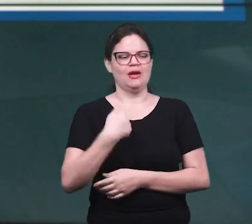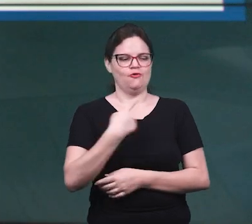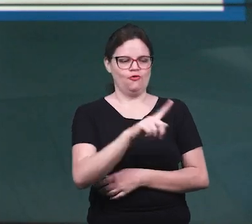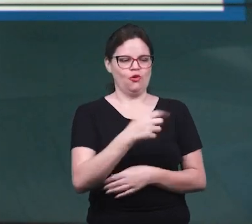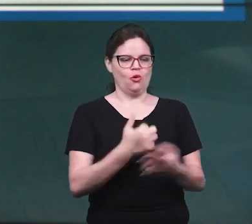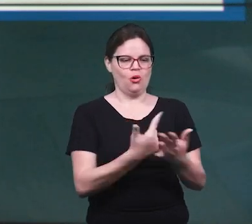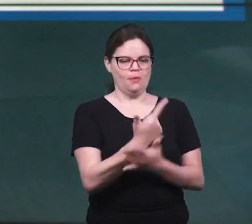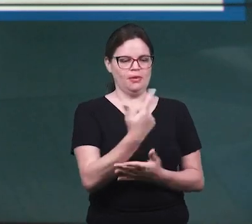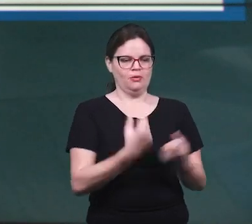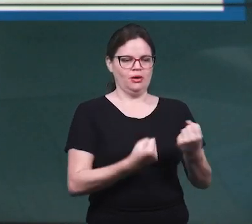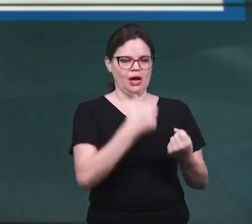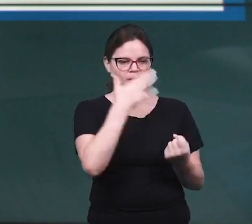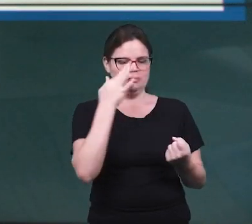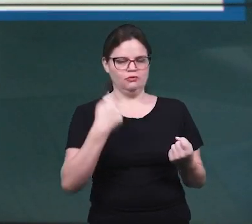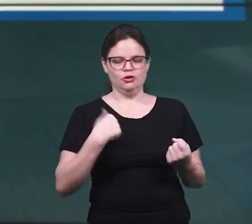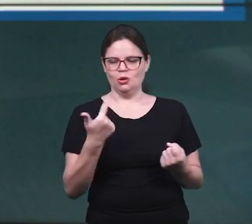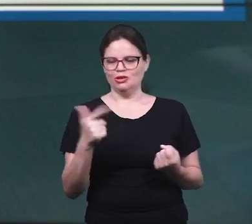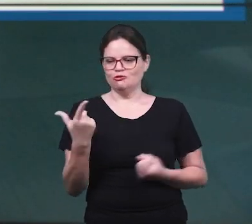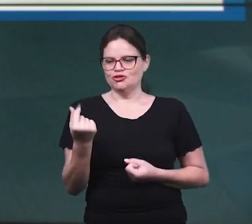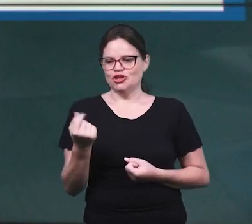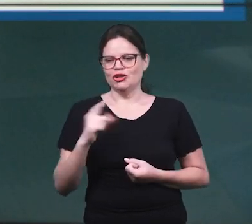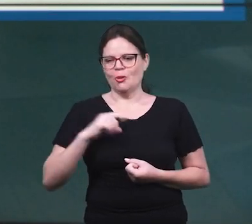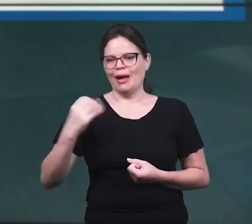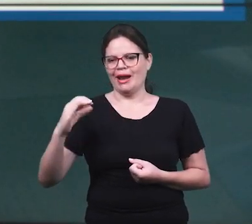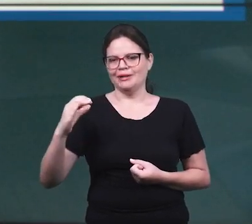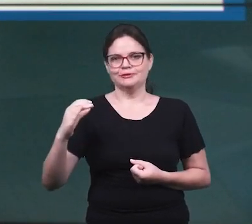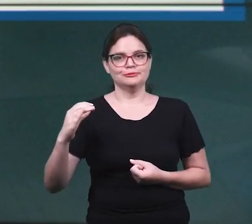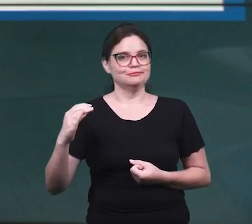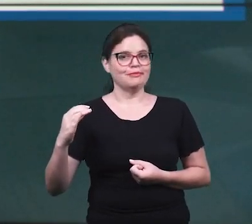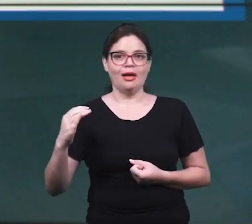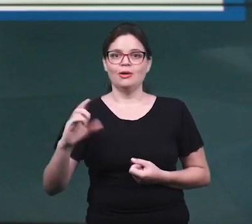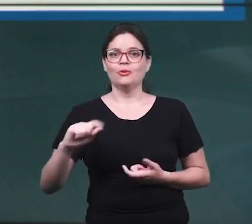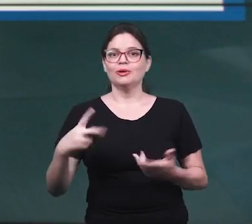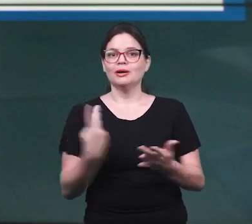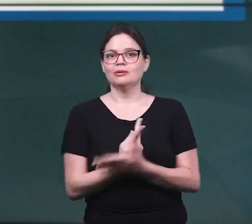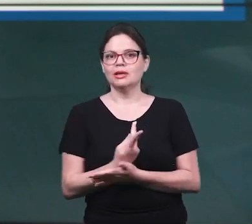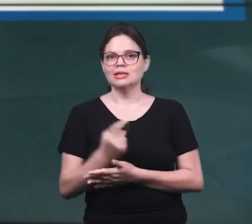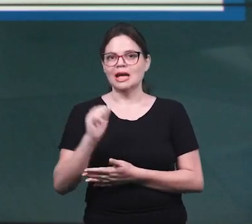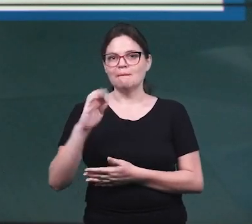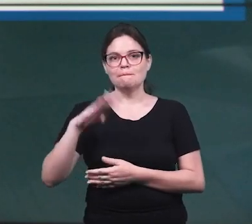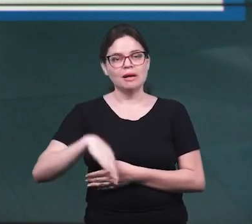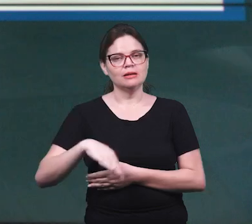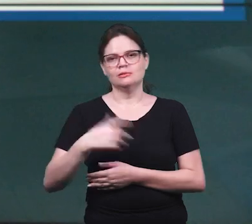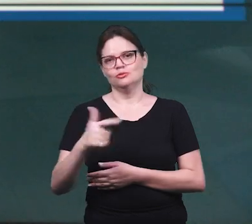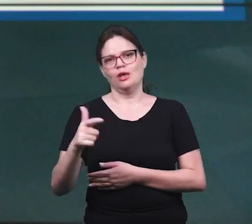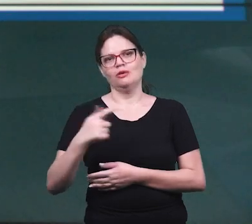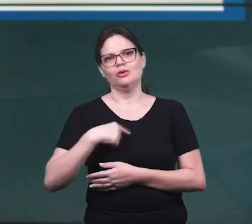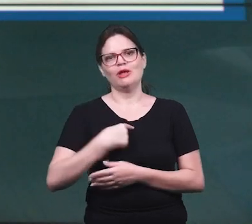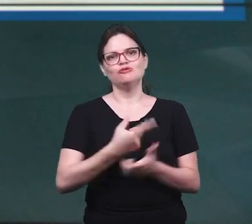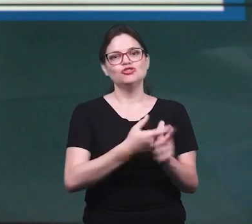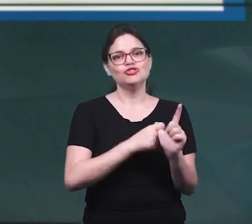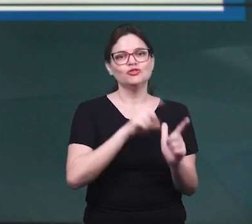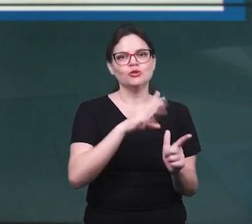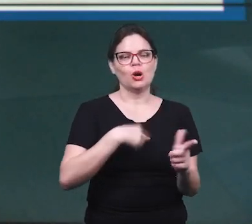novo, não tenho dinheiro, mas eu tenho crédito. Em vez de gerar bem, eu gero dívida. Aí eu compro o carro,